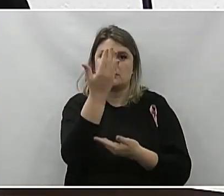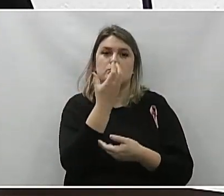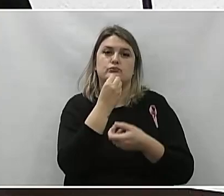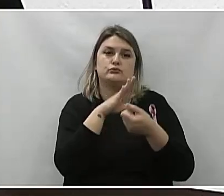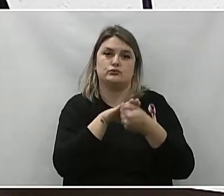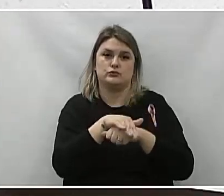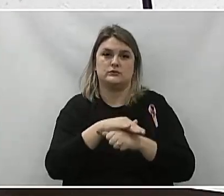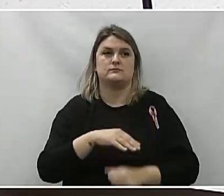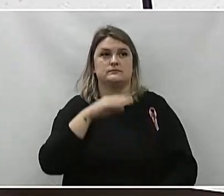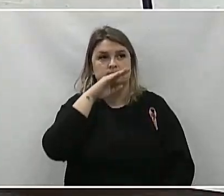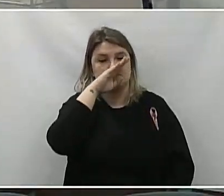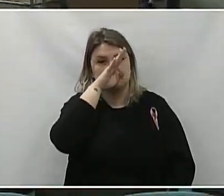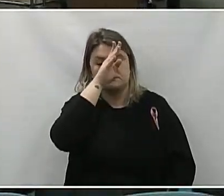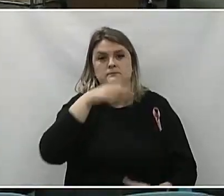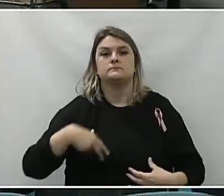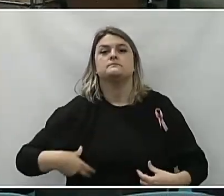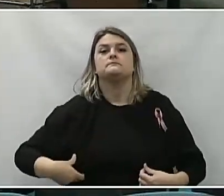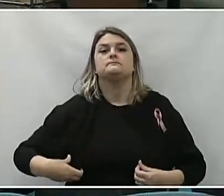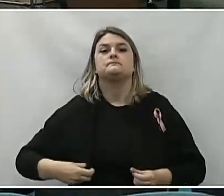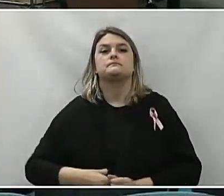obrigado e boa noite